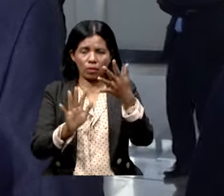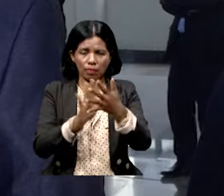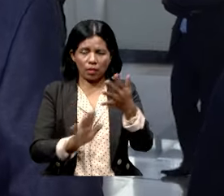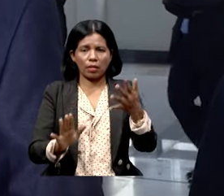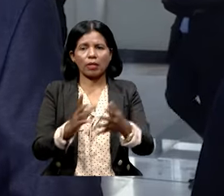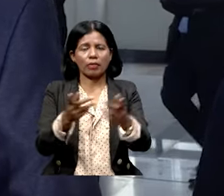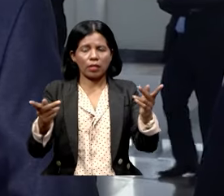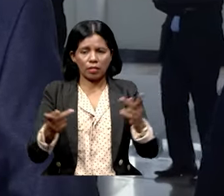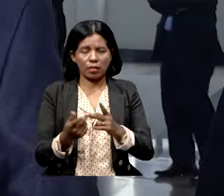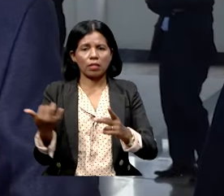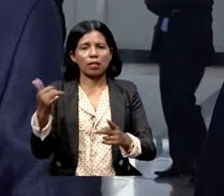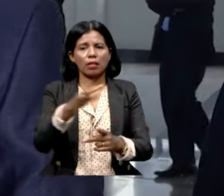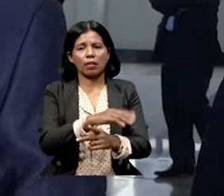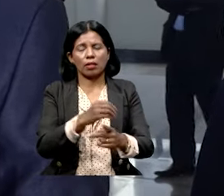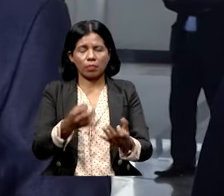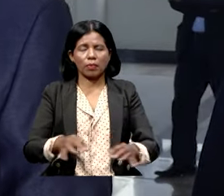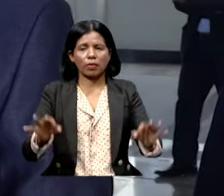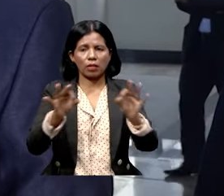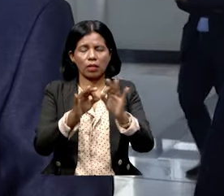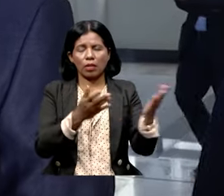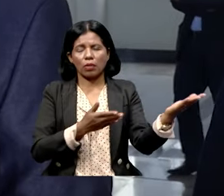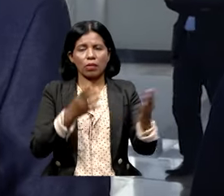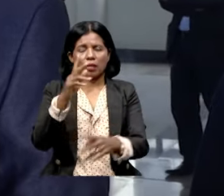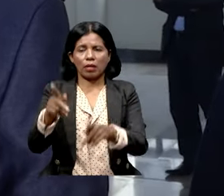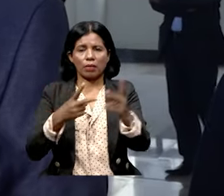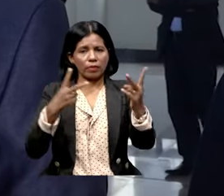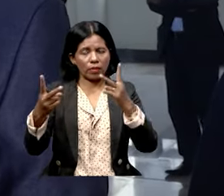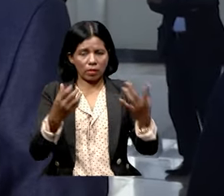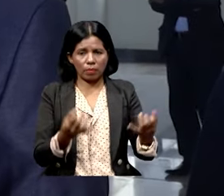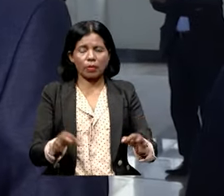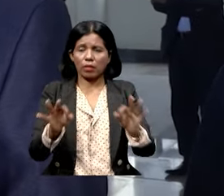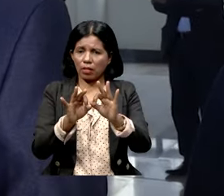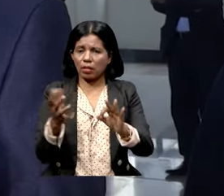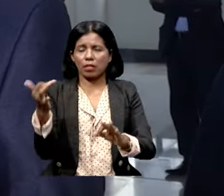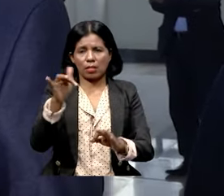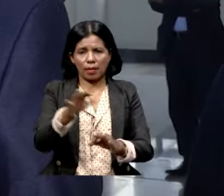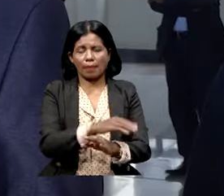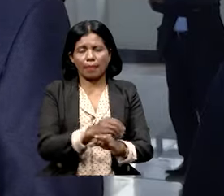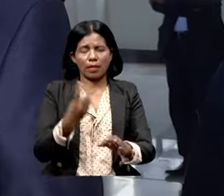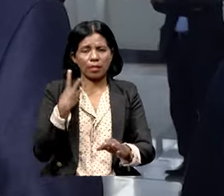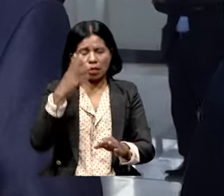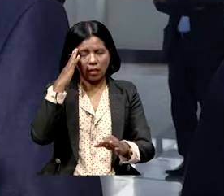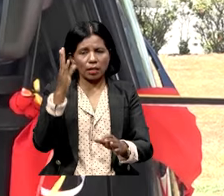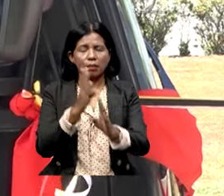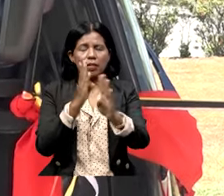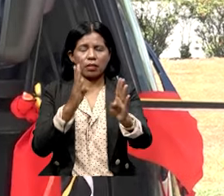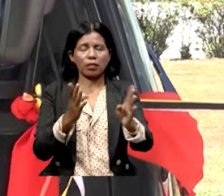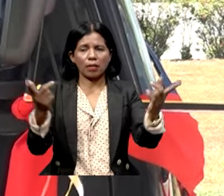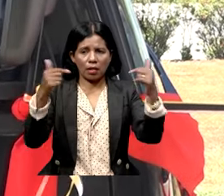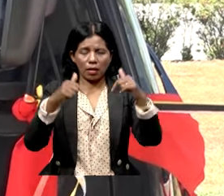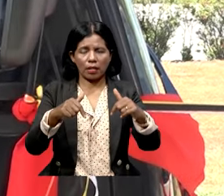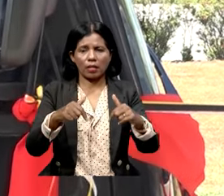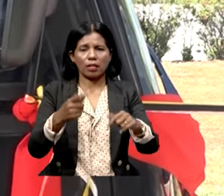ira importante, li liu bele tula VIP sira. E te espera cada bistro ane lo los toma cedo, ne?